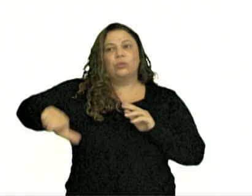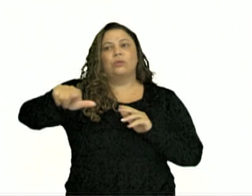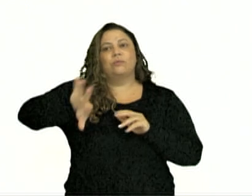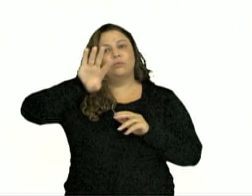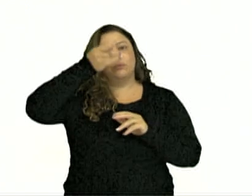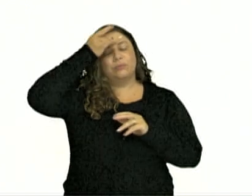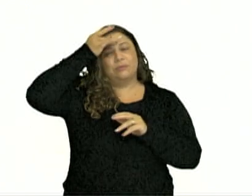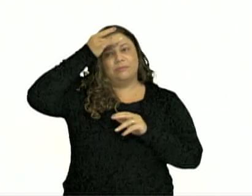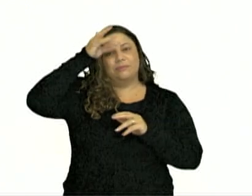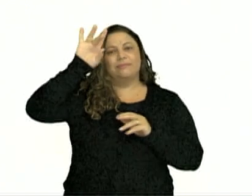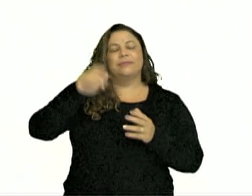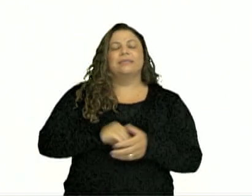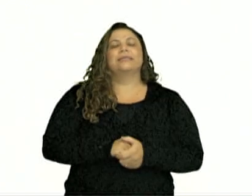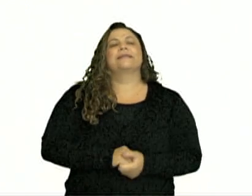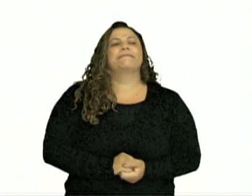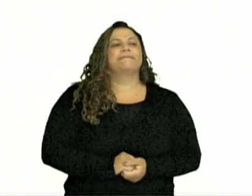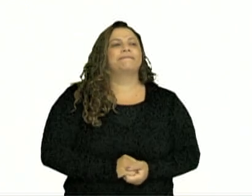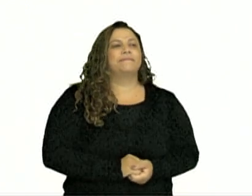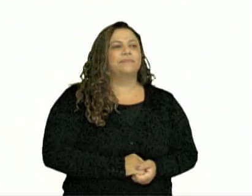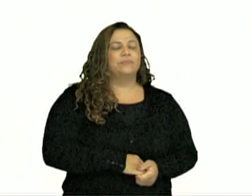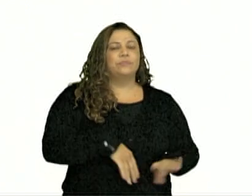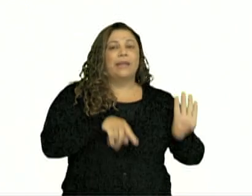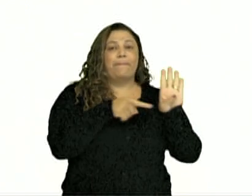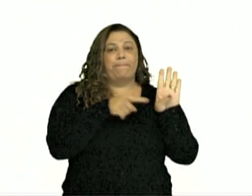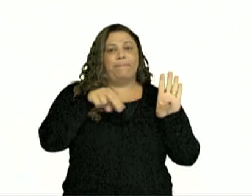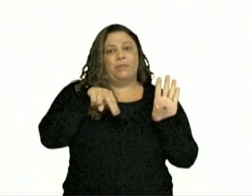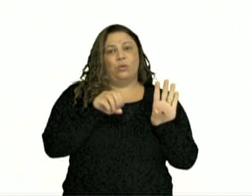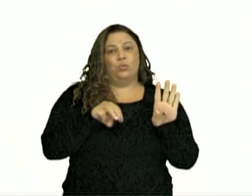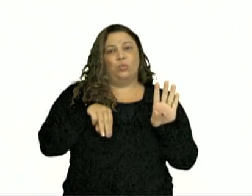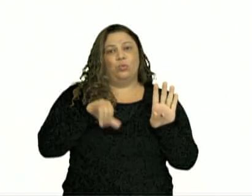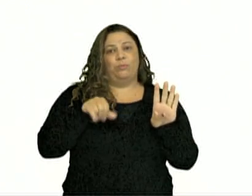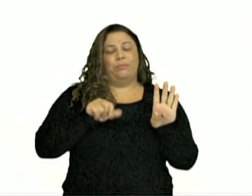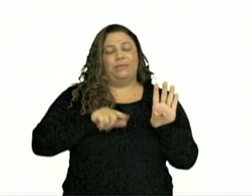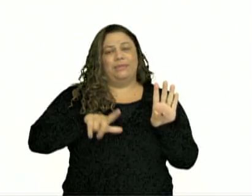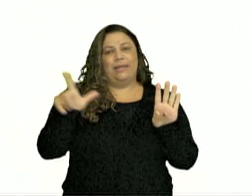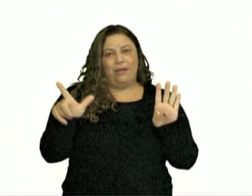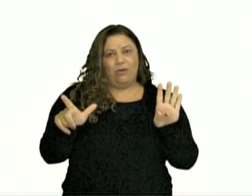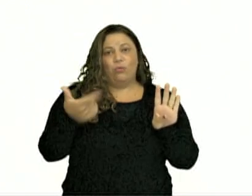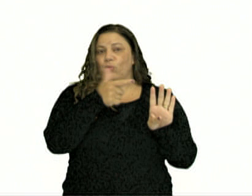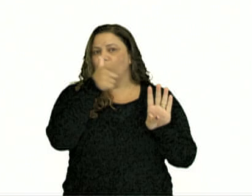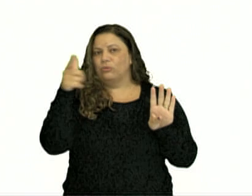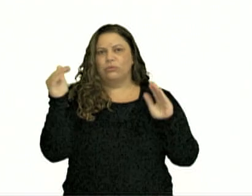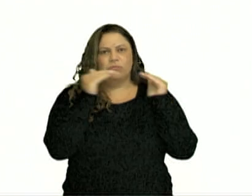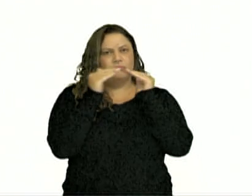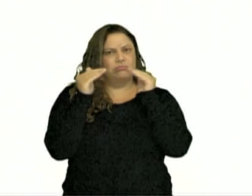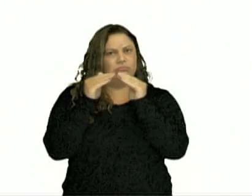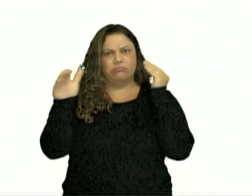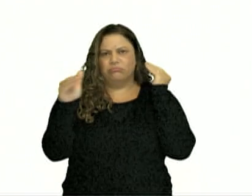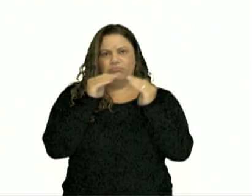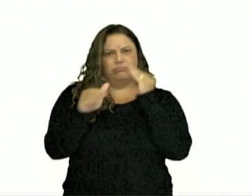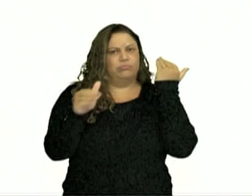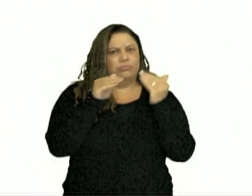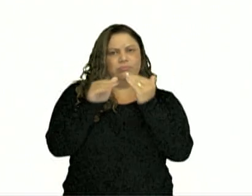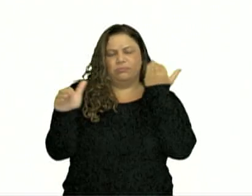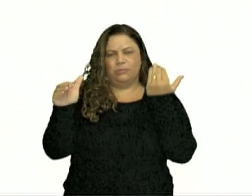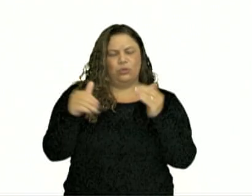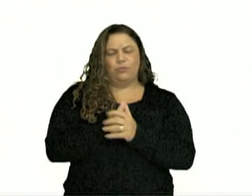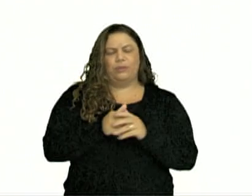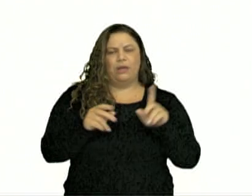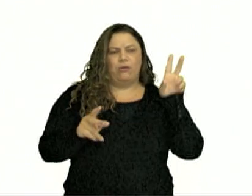para fixar esse conceito. A taxa nominal é quando não há concordância entre